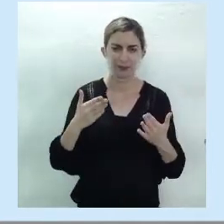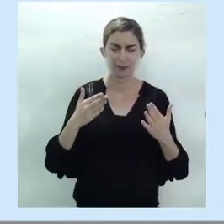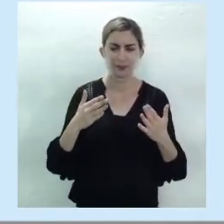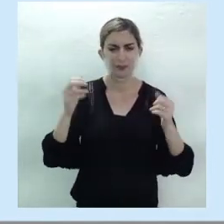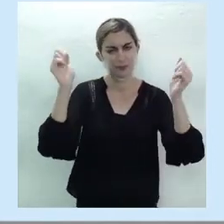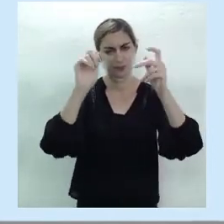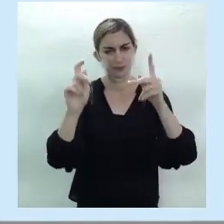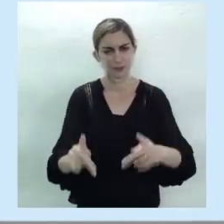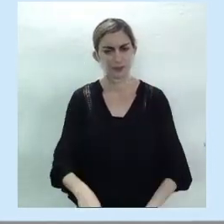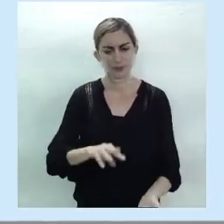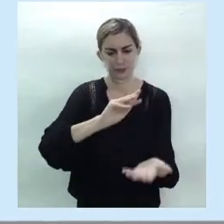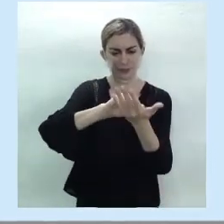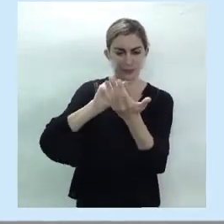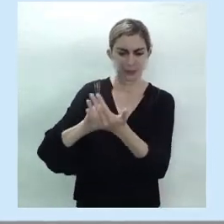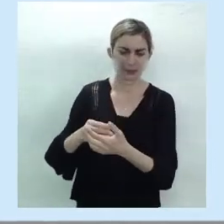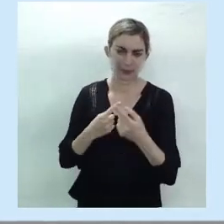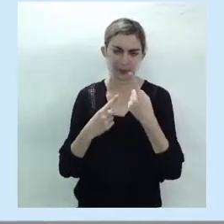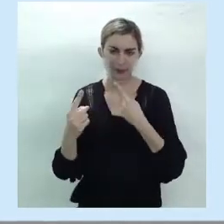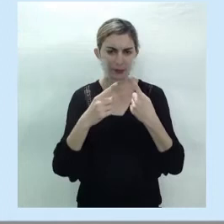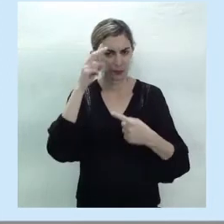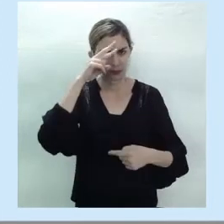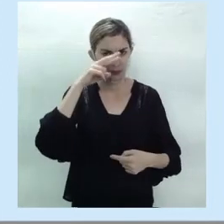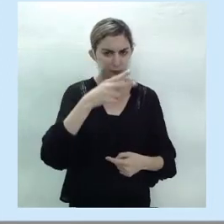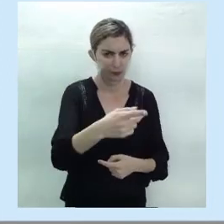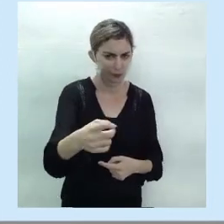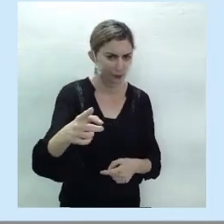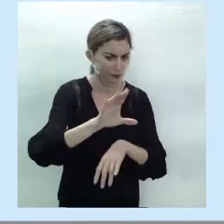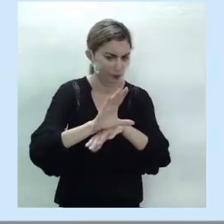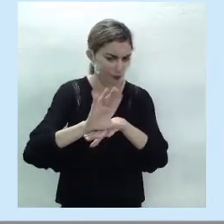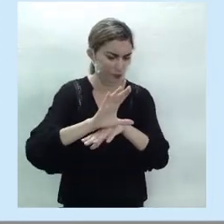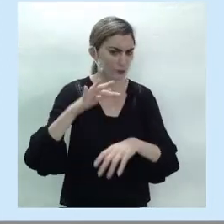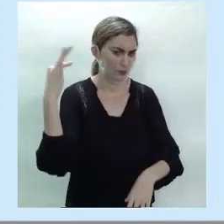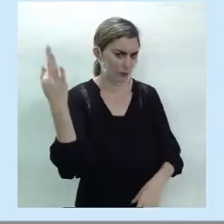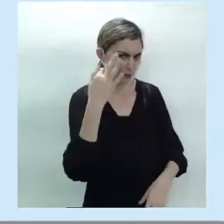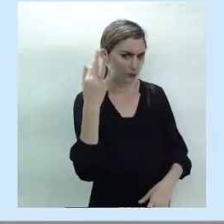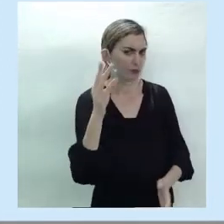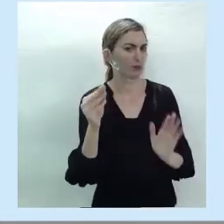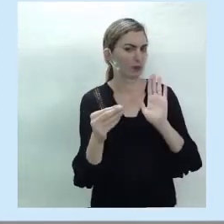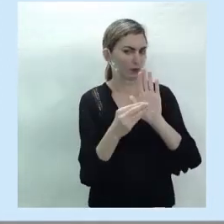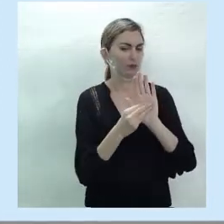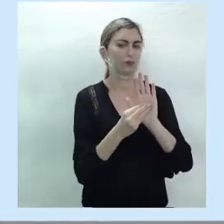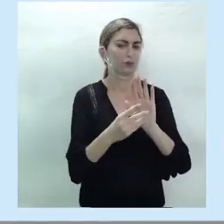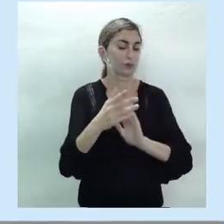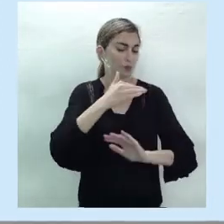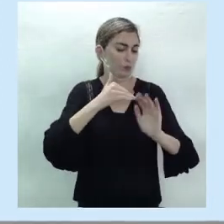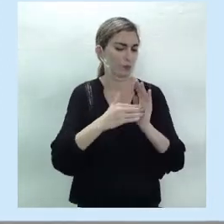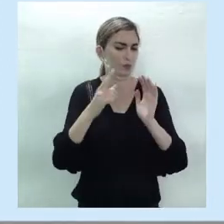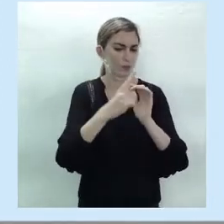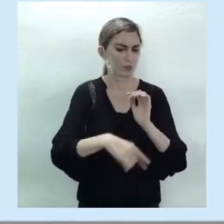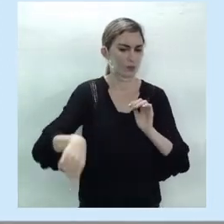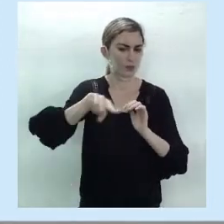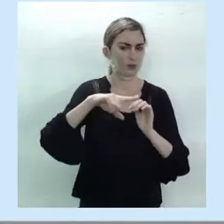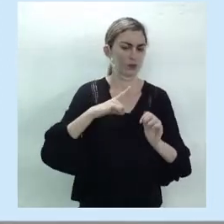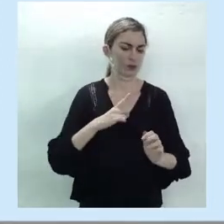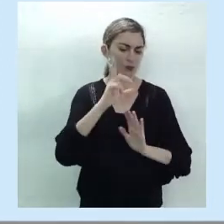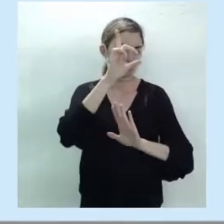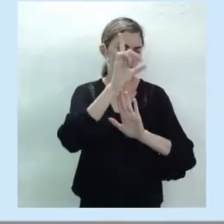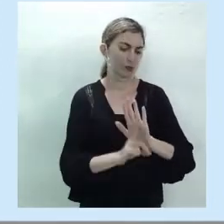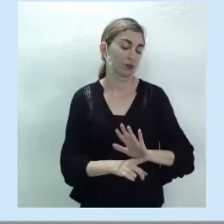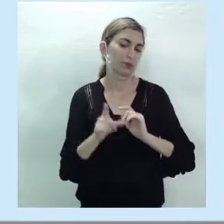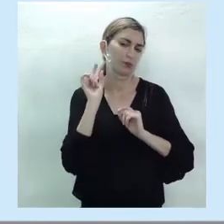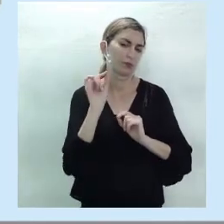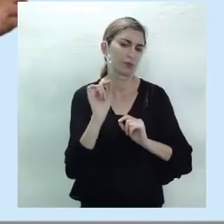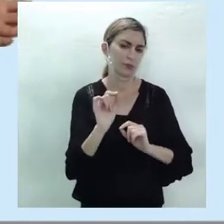para a paz, a falta de diálogo. E lembre-se, na Constituição Federal está lá. Todos nós temos o